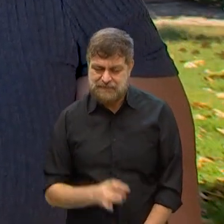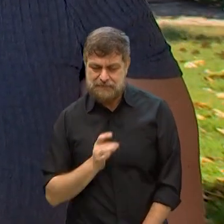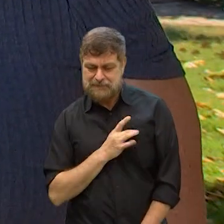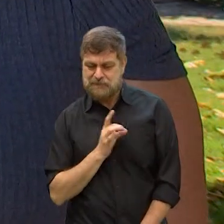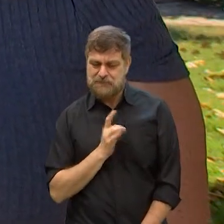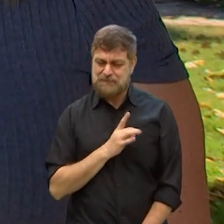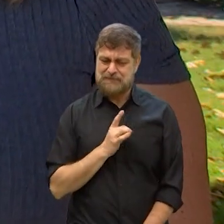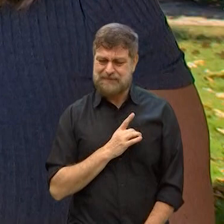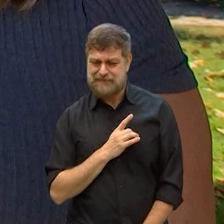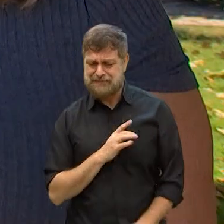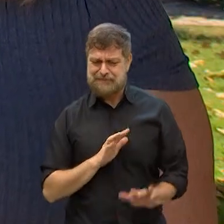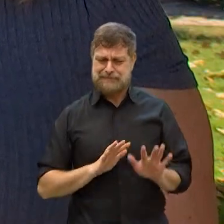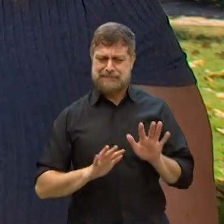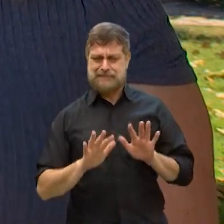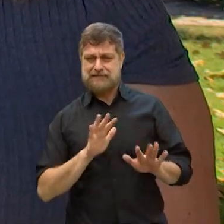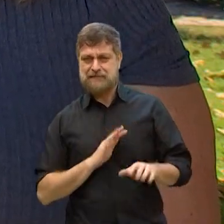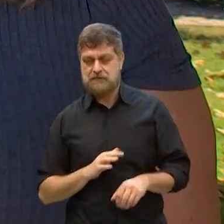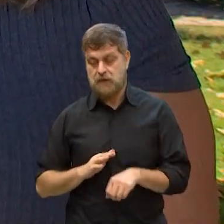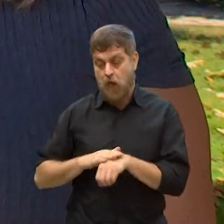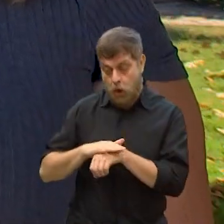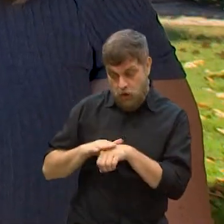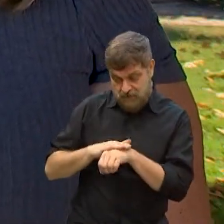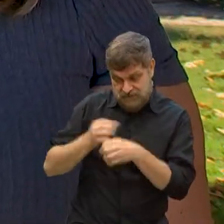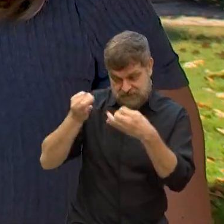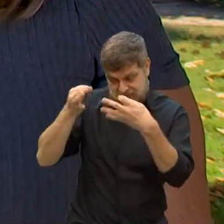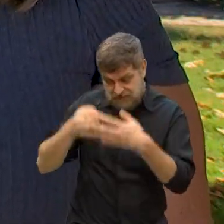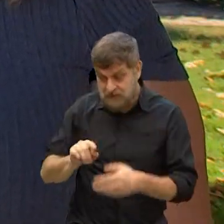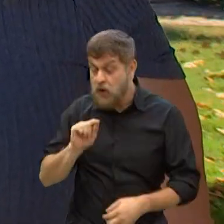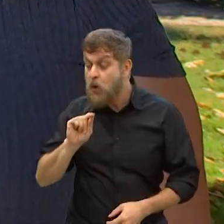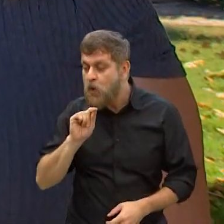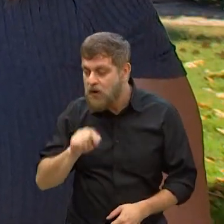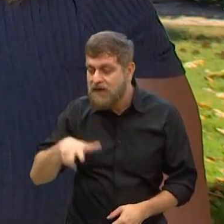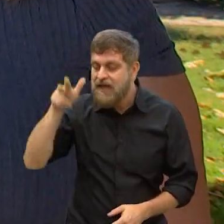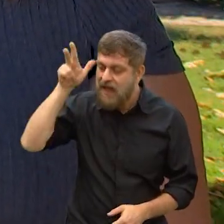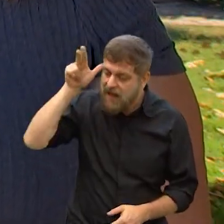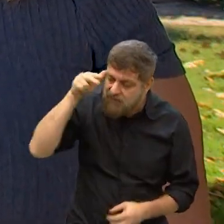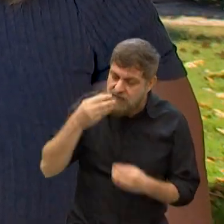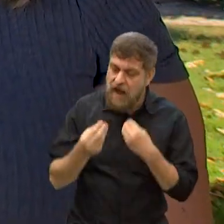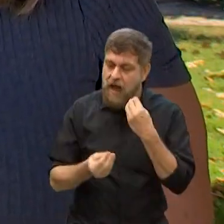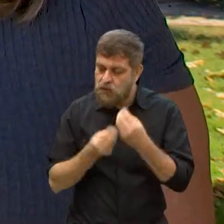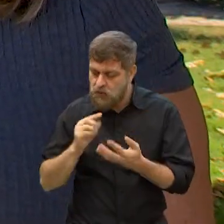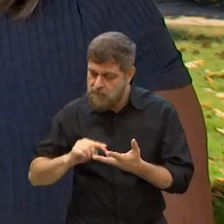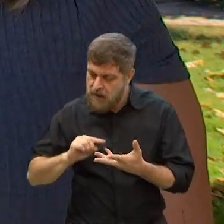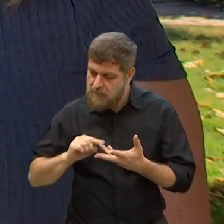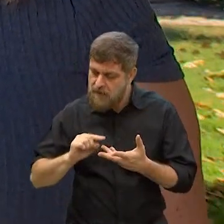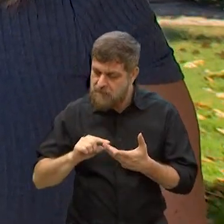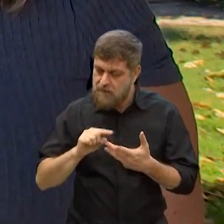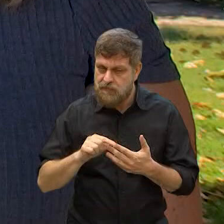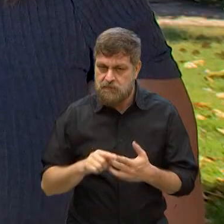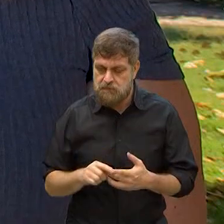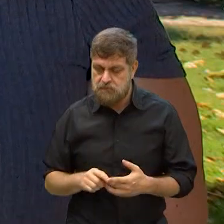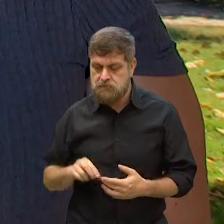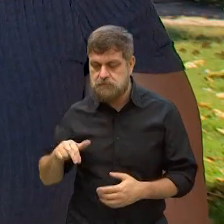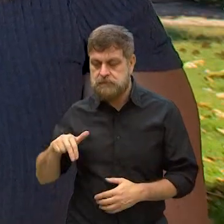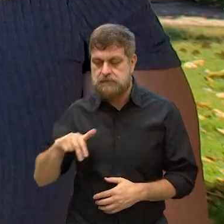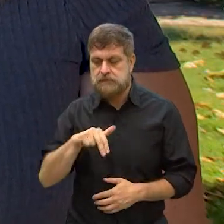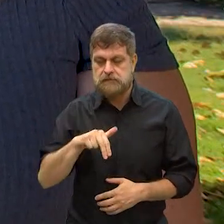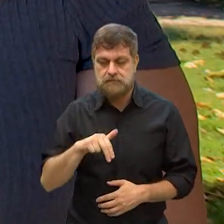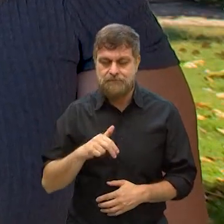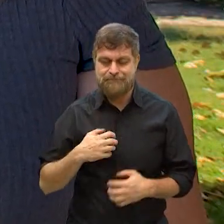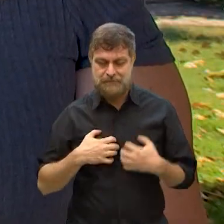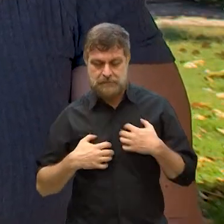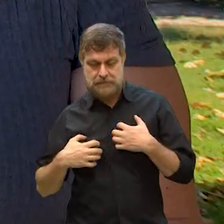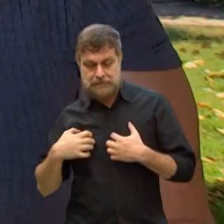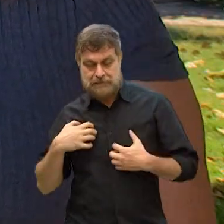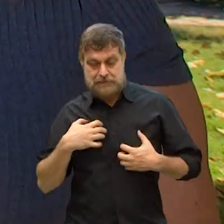um pouco apreensiva, né? Ela chegou, eu conversei com ela em casa, né? O que era a ecoterapia, como que seria, e ela